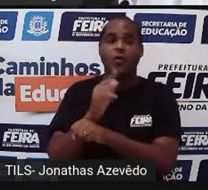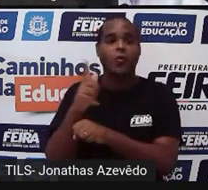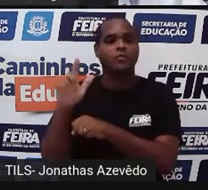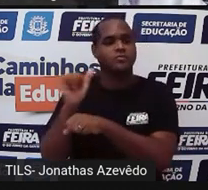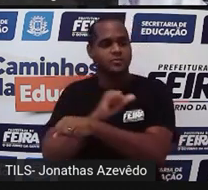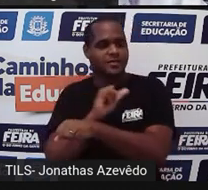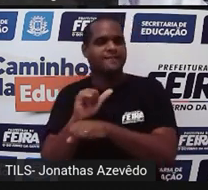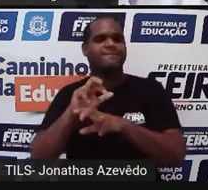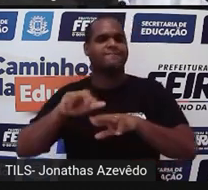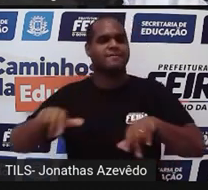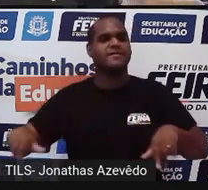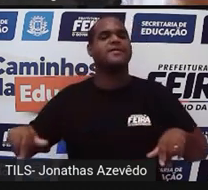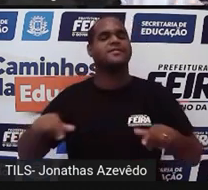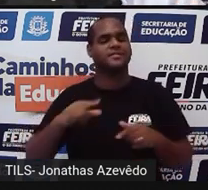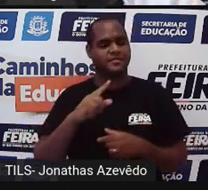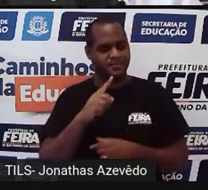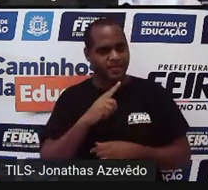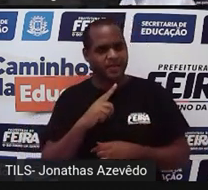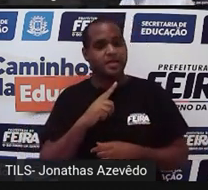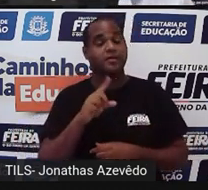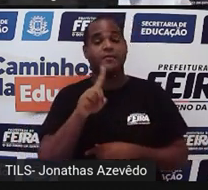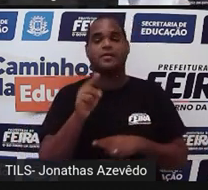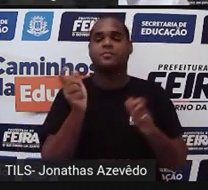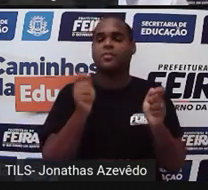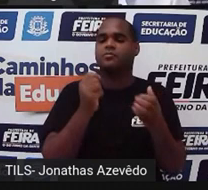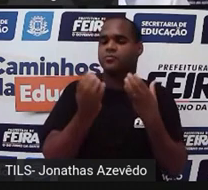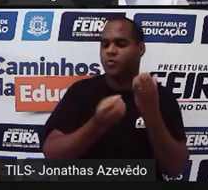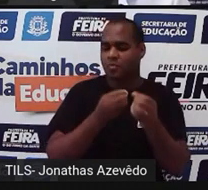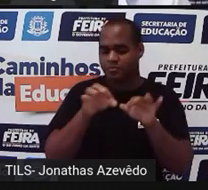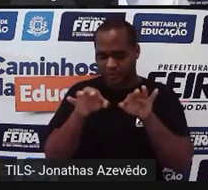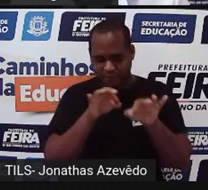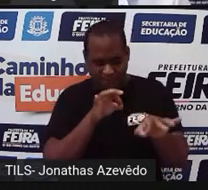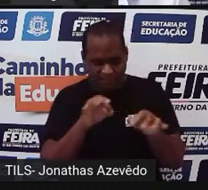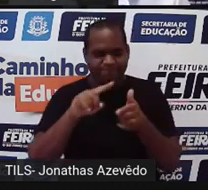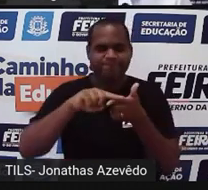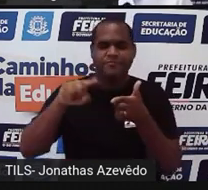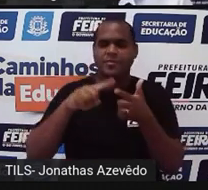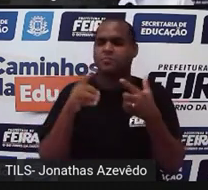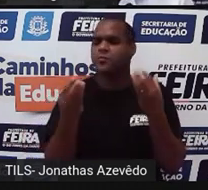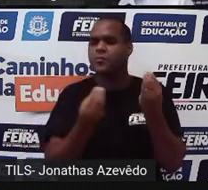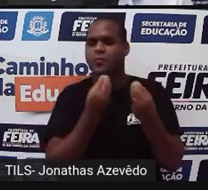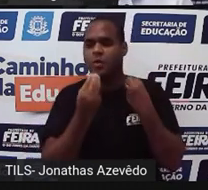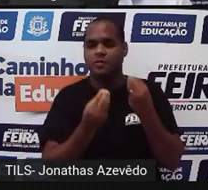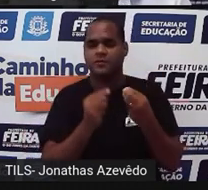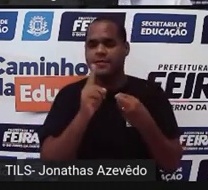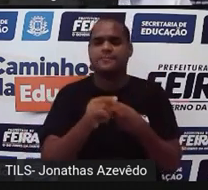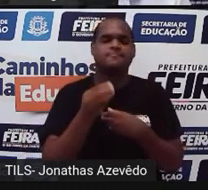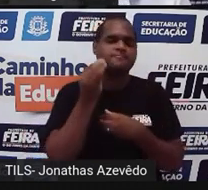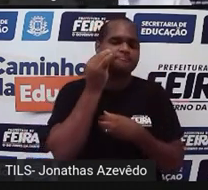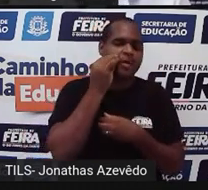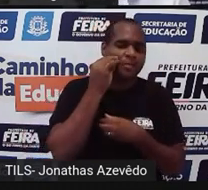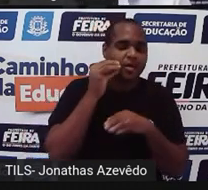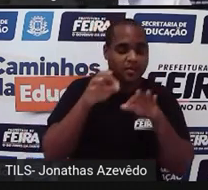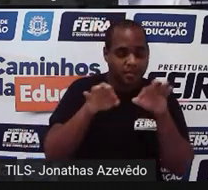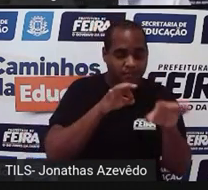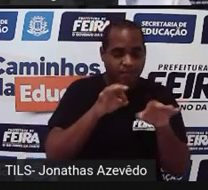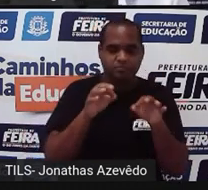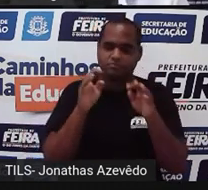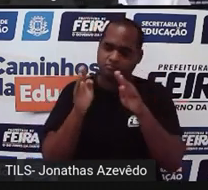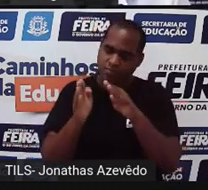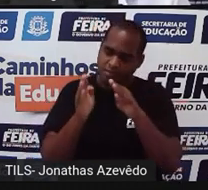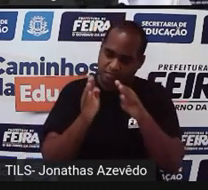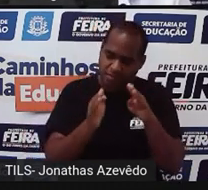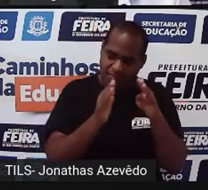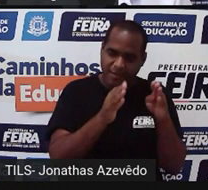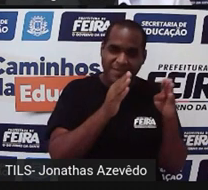várias estratégias de como você pode resolver esse problema, certo? Tenta resolver ele por partes,